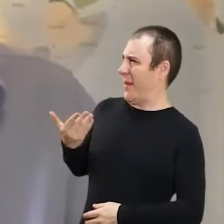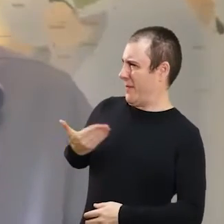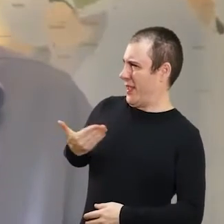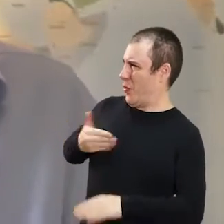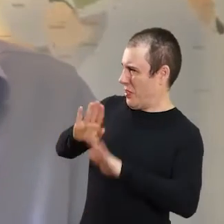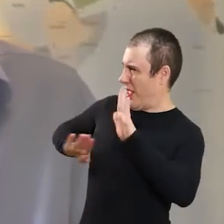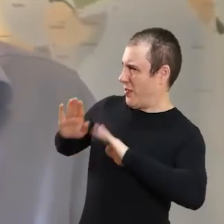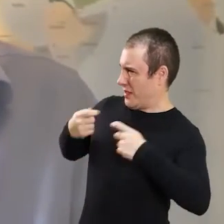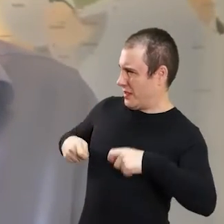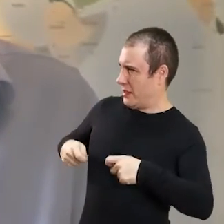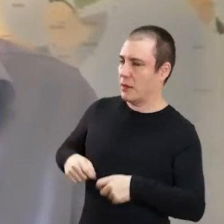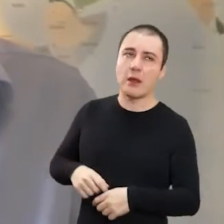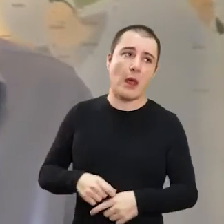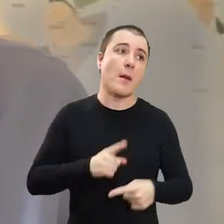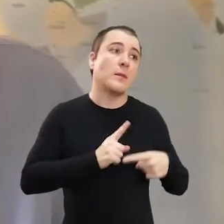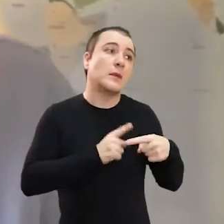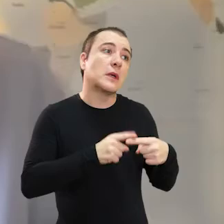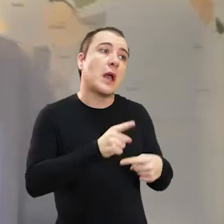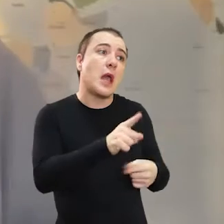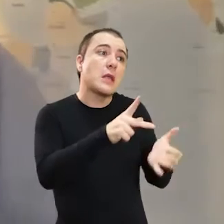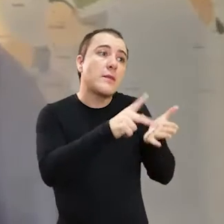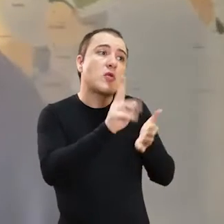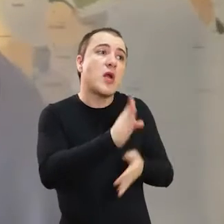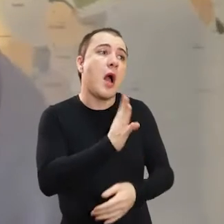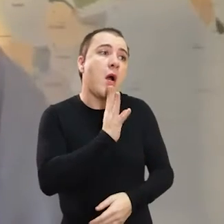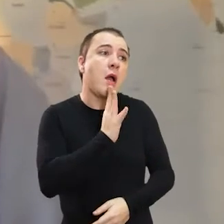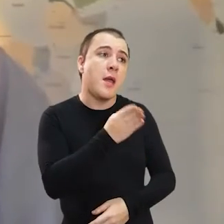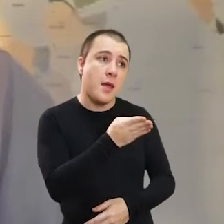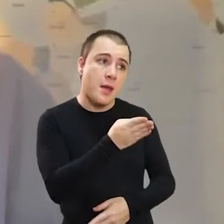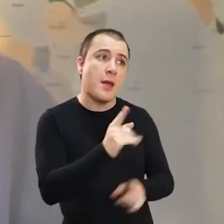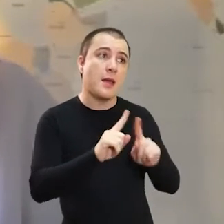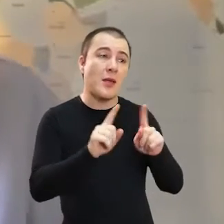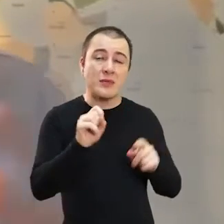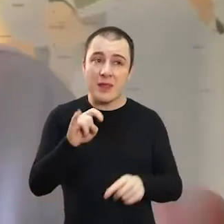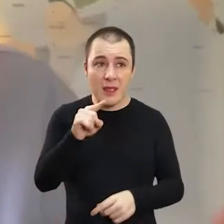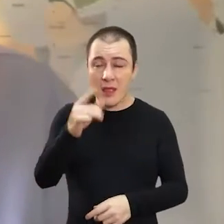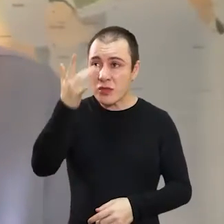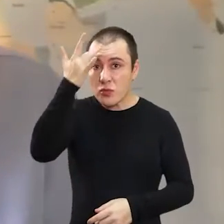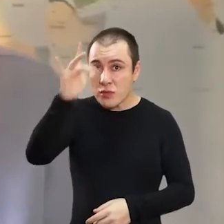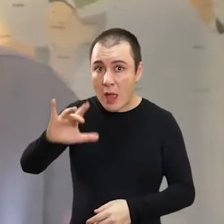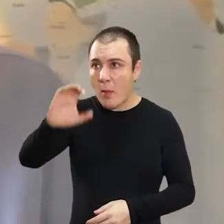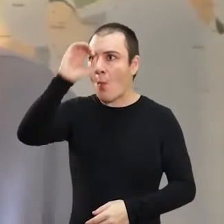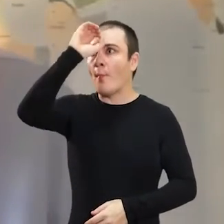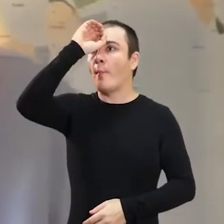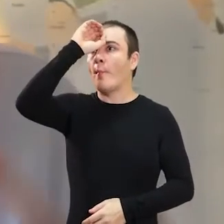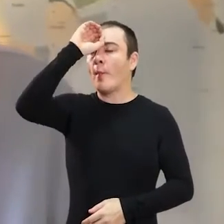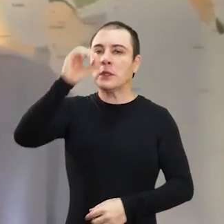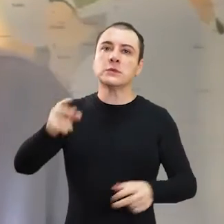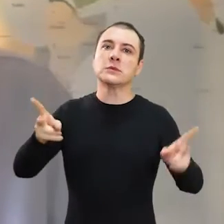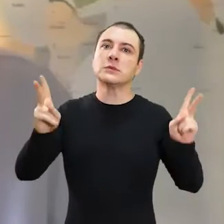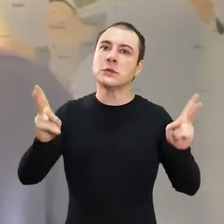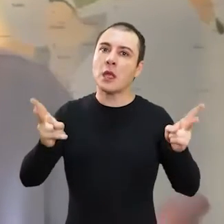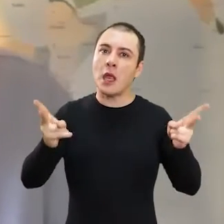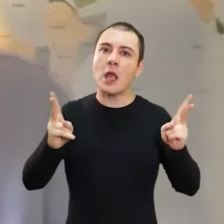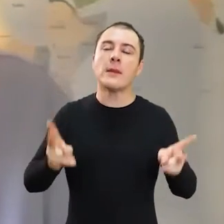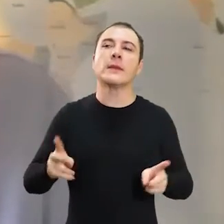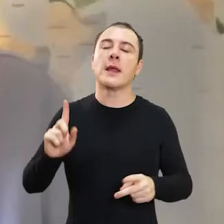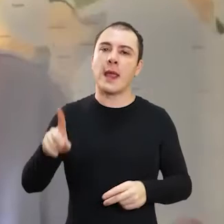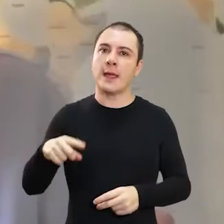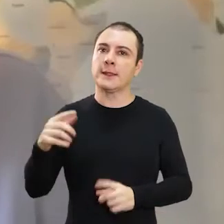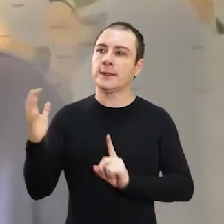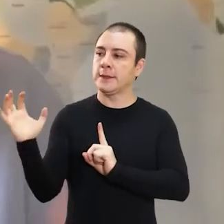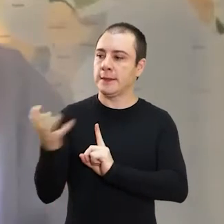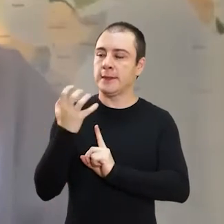meu pai, com meus amigos? Sim, porque teus inimigos você conhece. Então, o desconhecido, ele sempre é